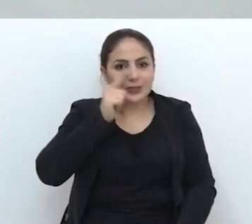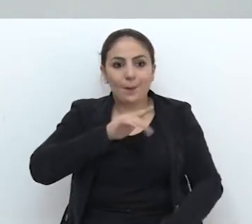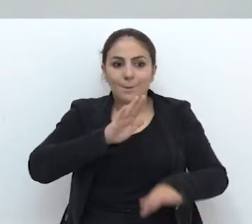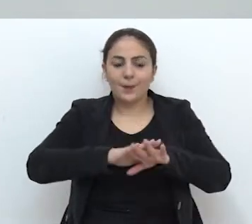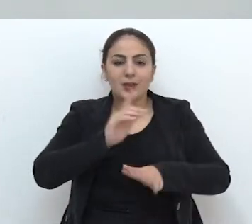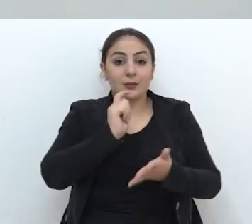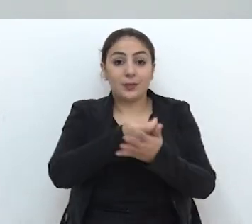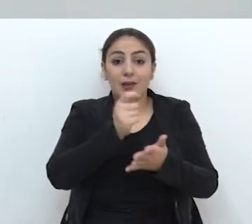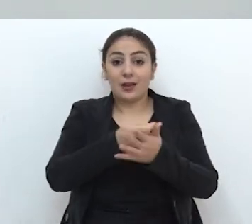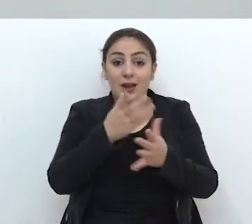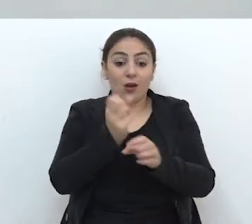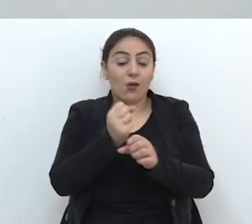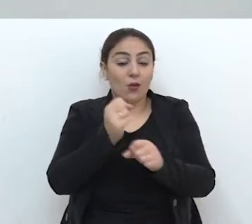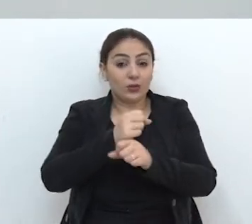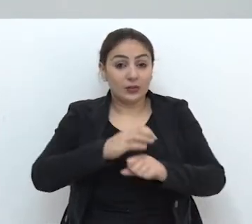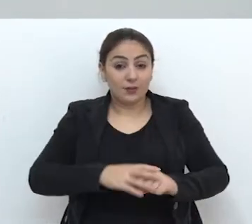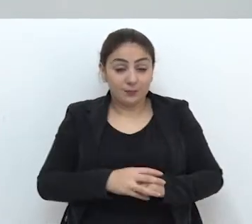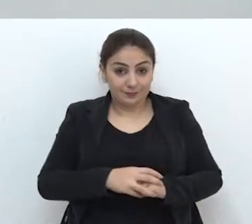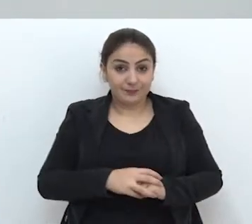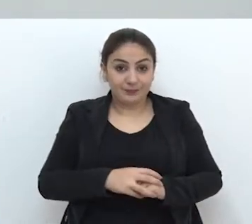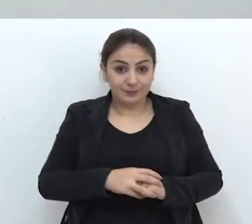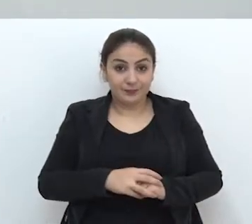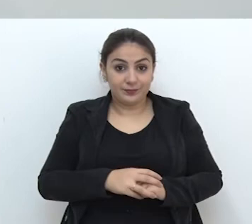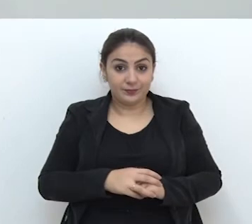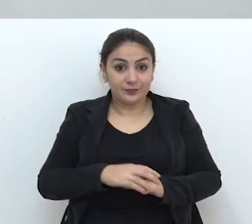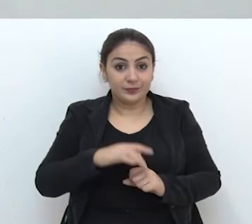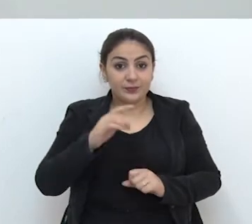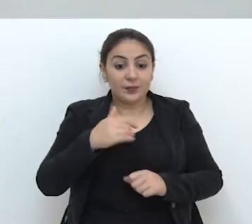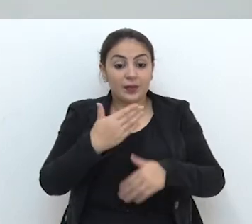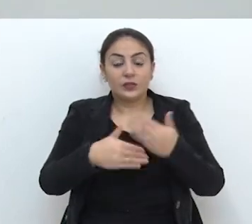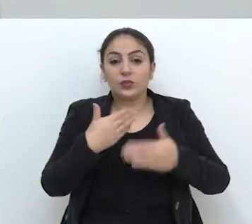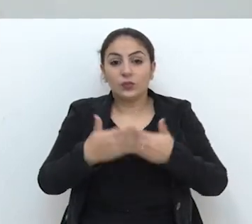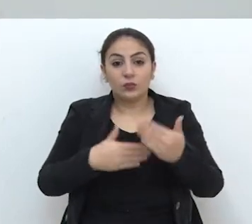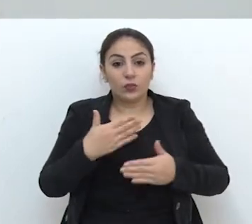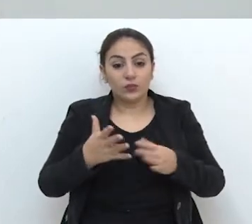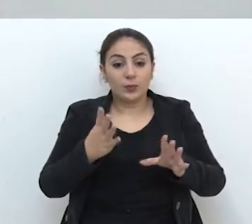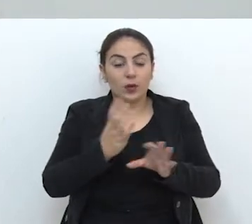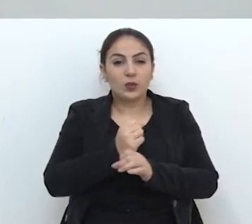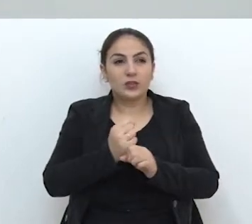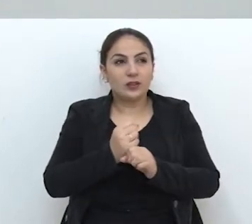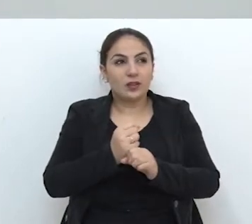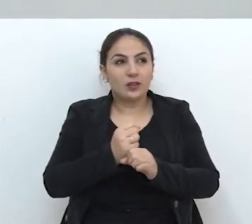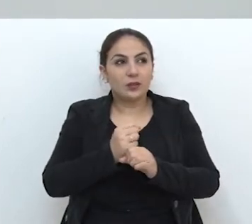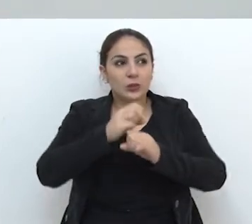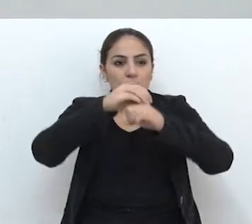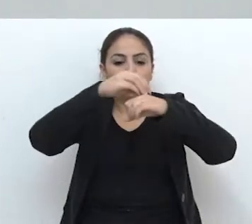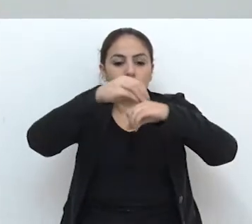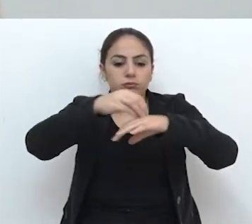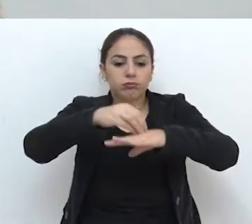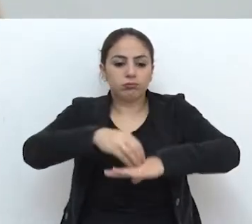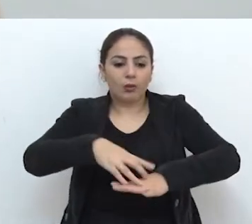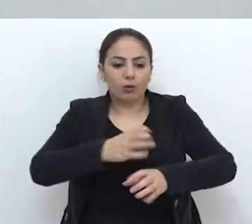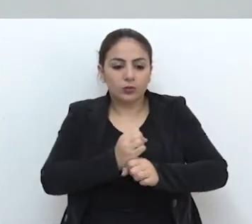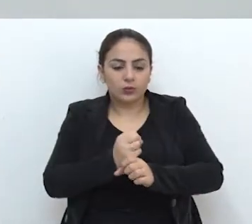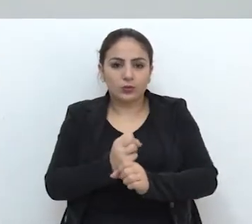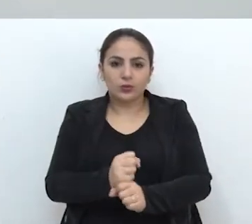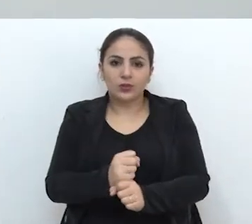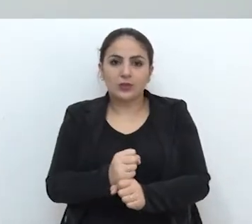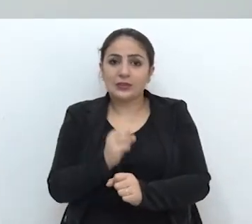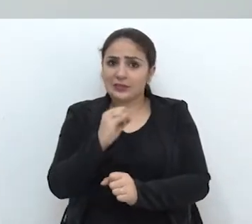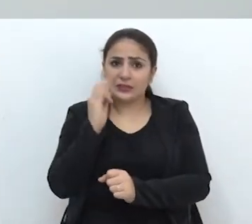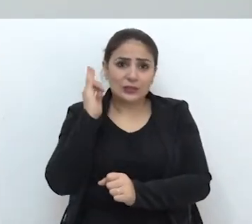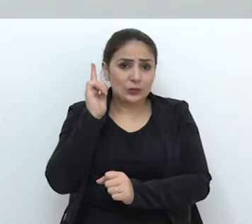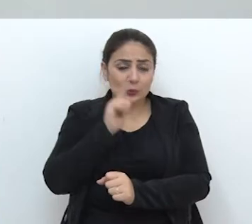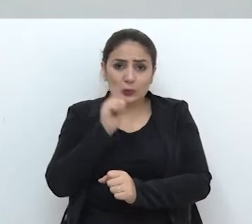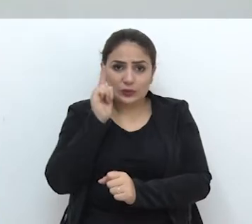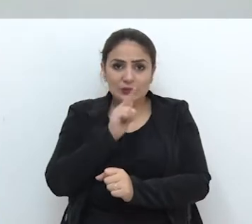saldar os nossos débitos, a ponto de desenvolver um efeito cascata, porque se nós não conseguirmos saldar os